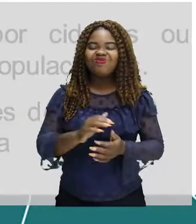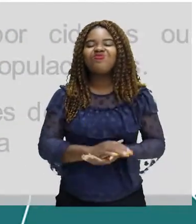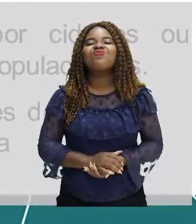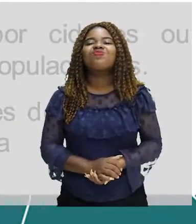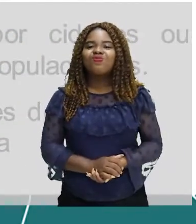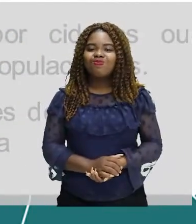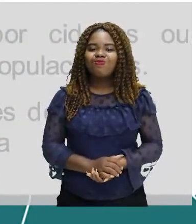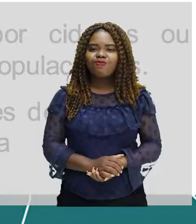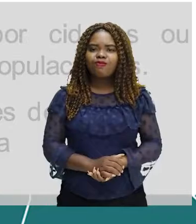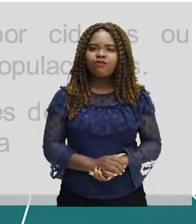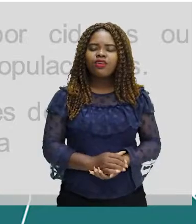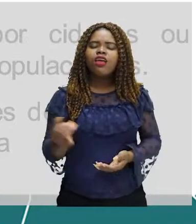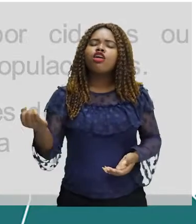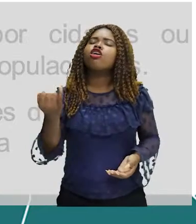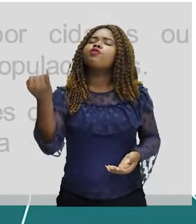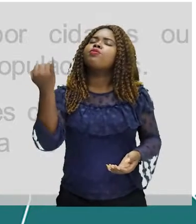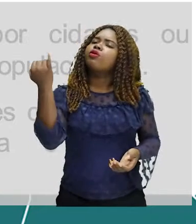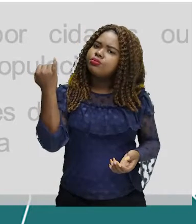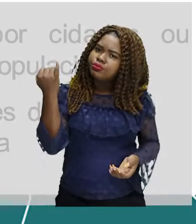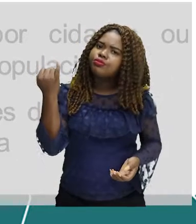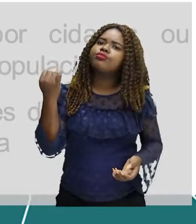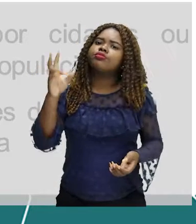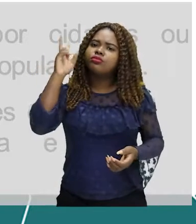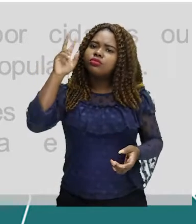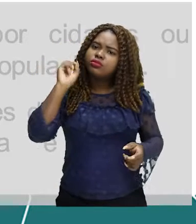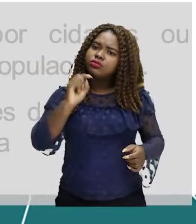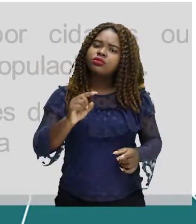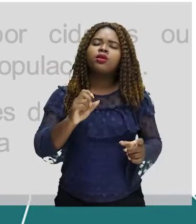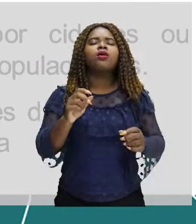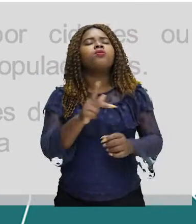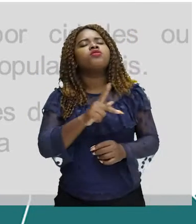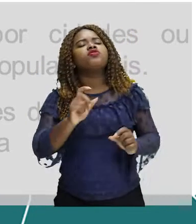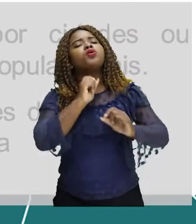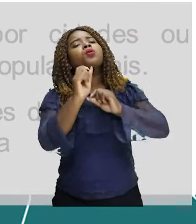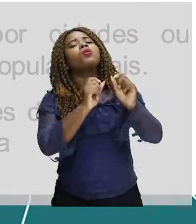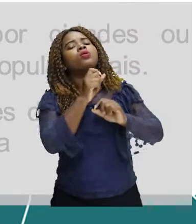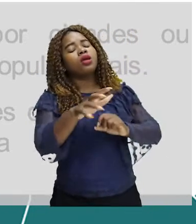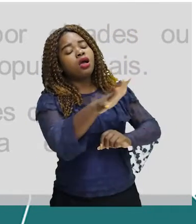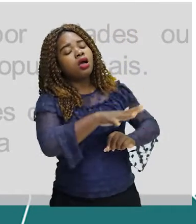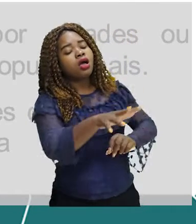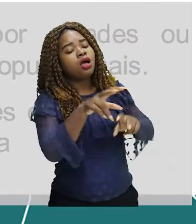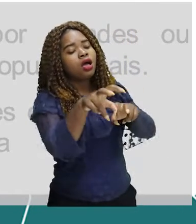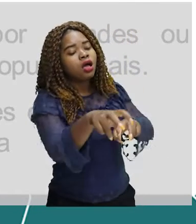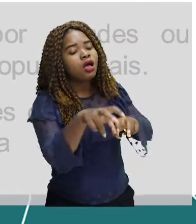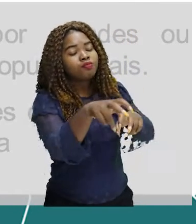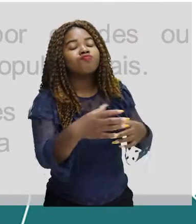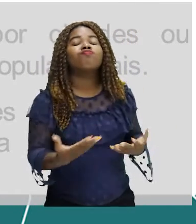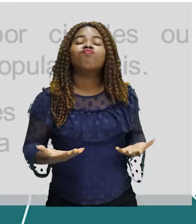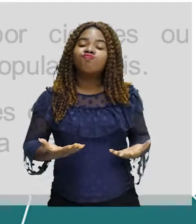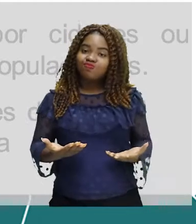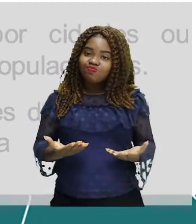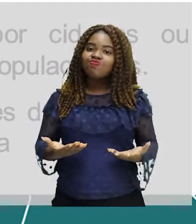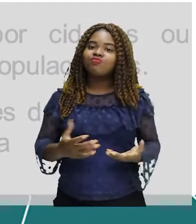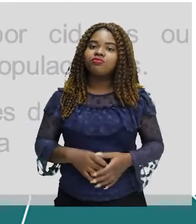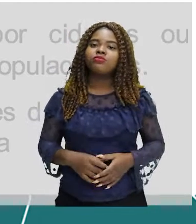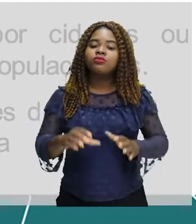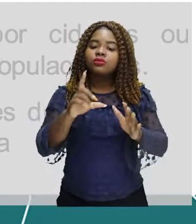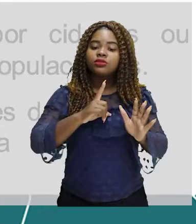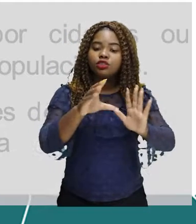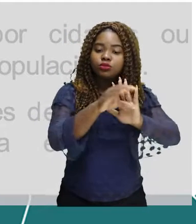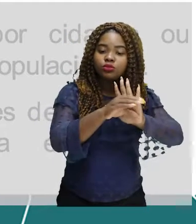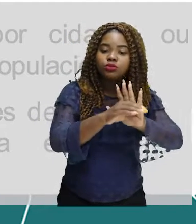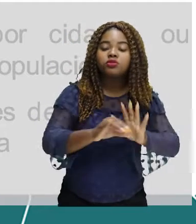primeira coisinha, galera, tá importante. Primeira coisa muito importante. Marcos, o que é esse espaço rural? Nós vamos pegar a definição